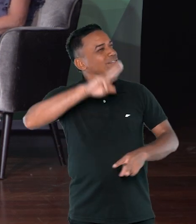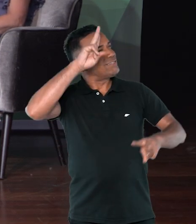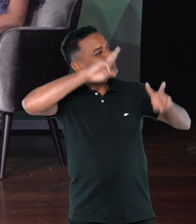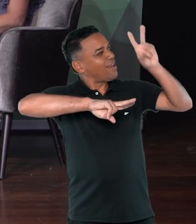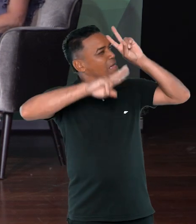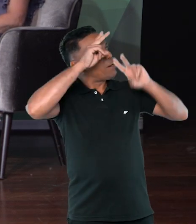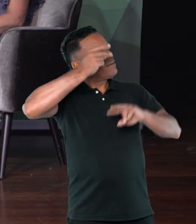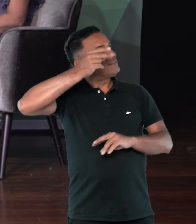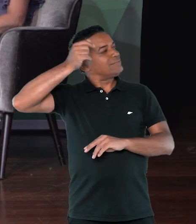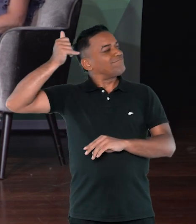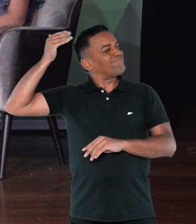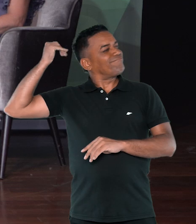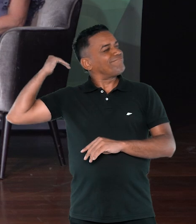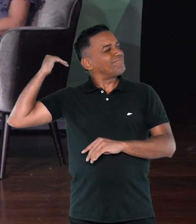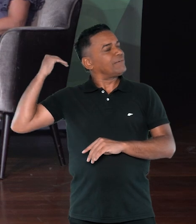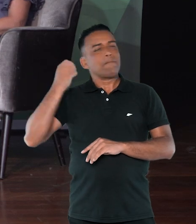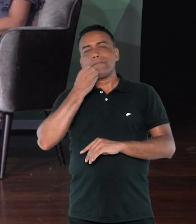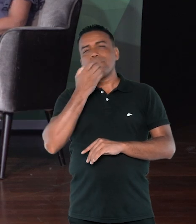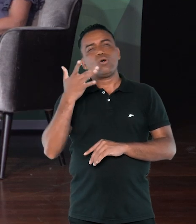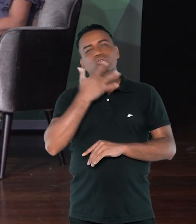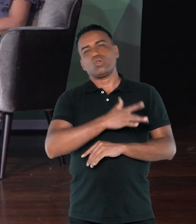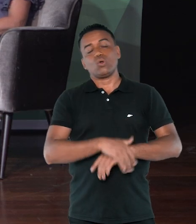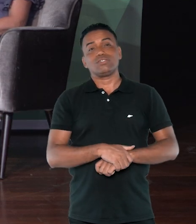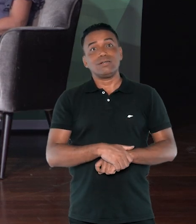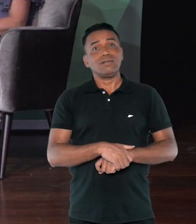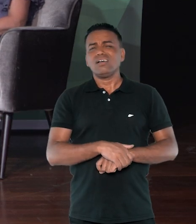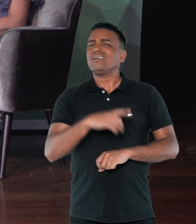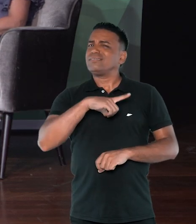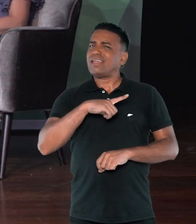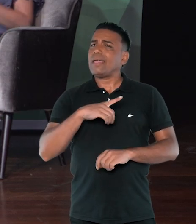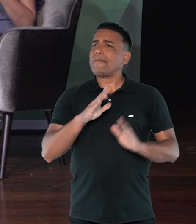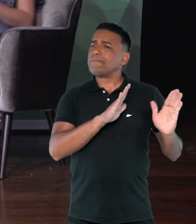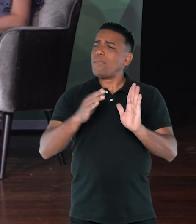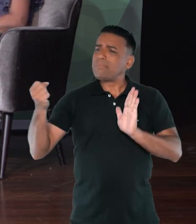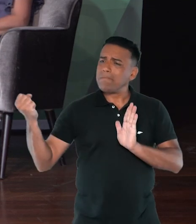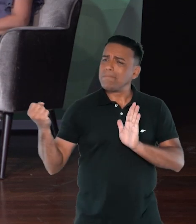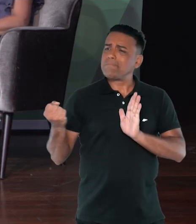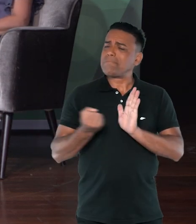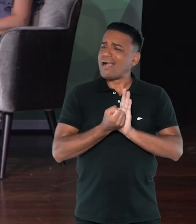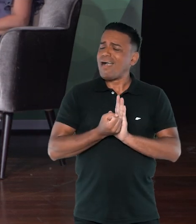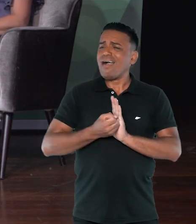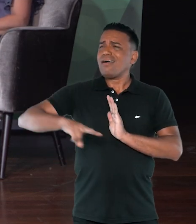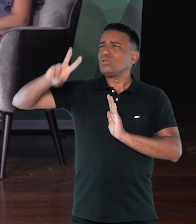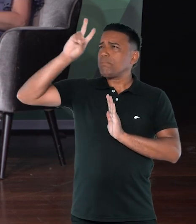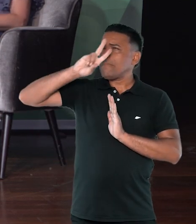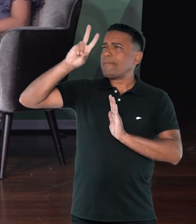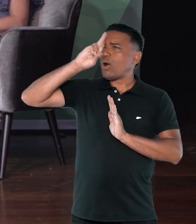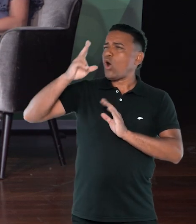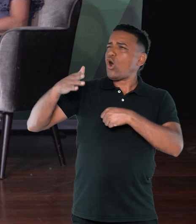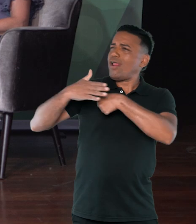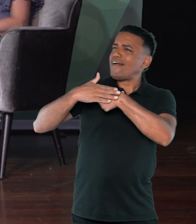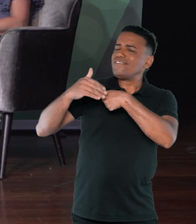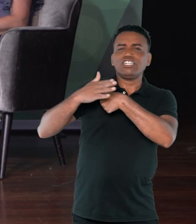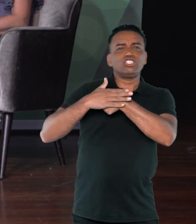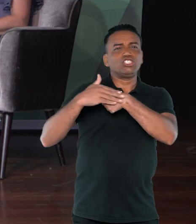deliciosa. Tem cenas que ficam marcadas, né, Josane, na memória afetiva. E eu trabalho com